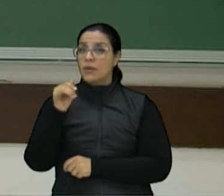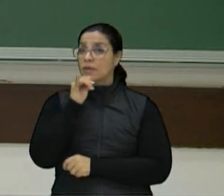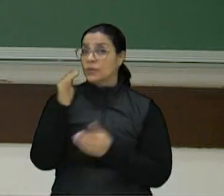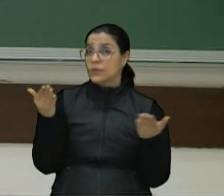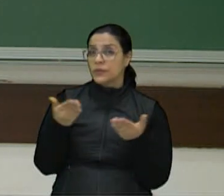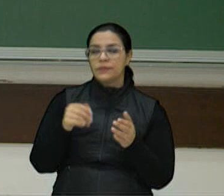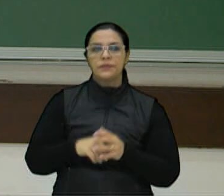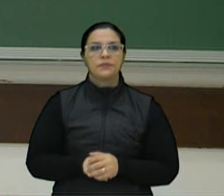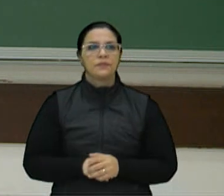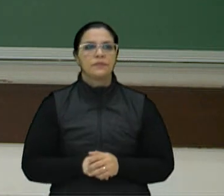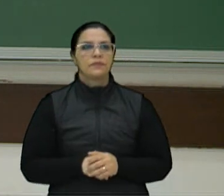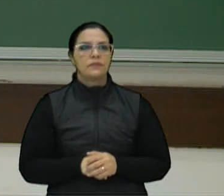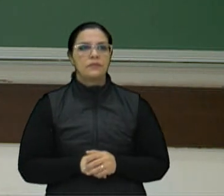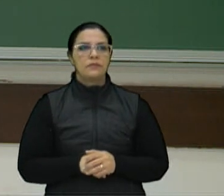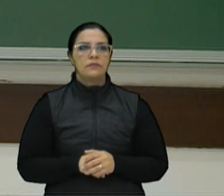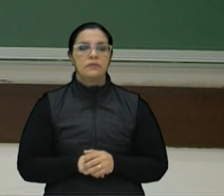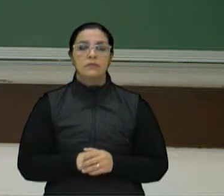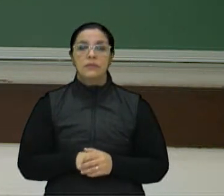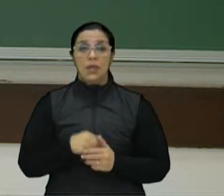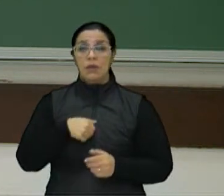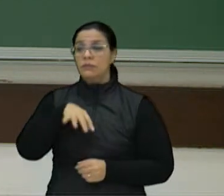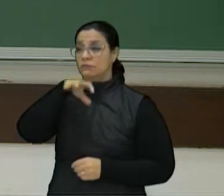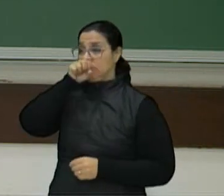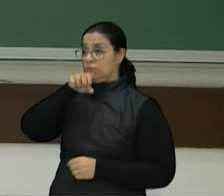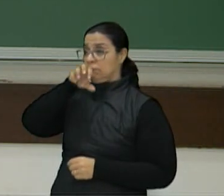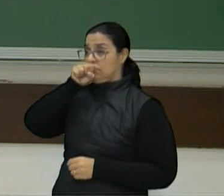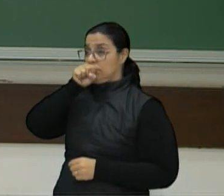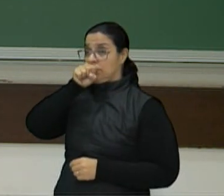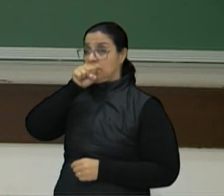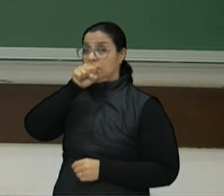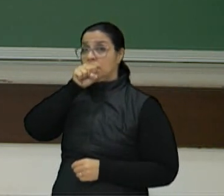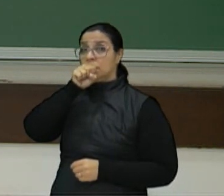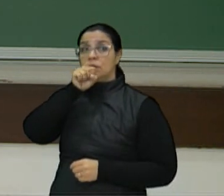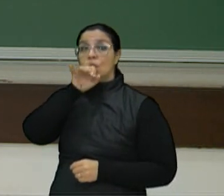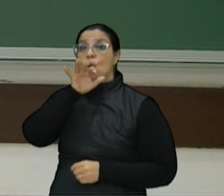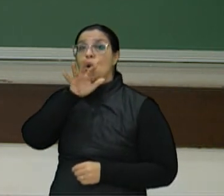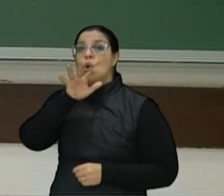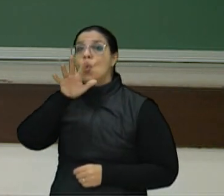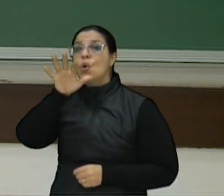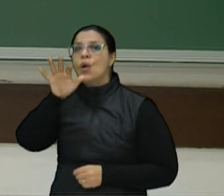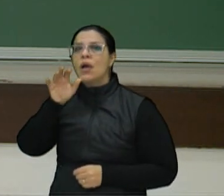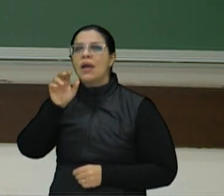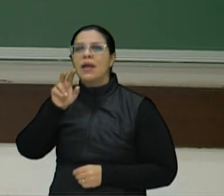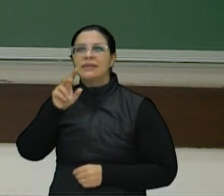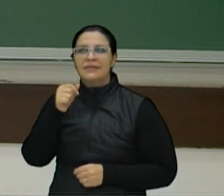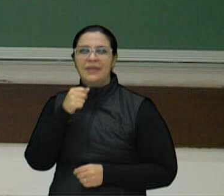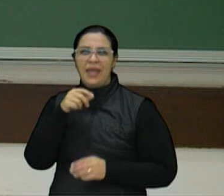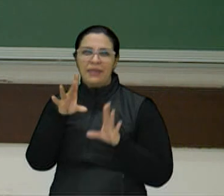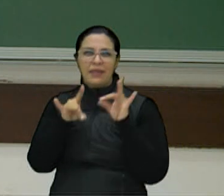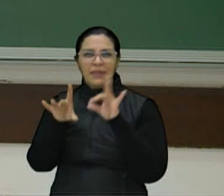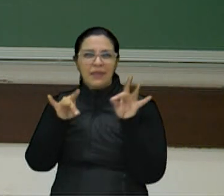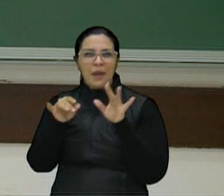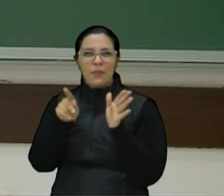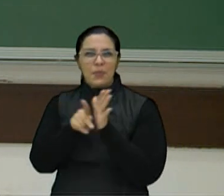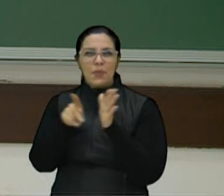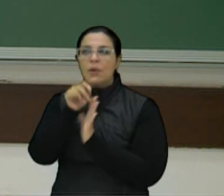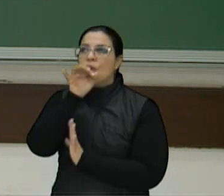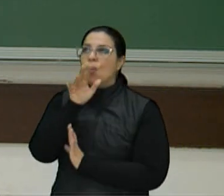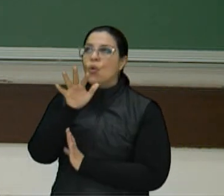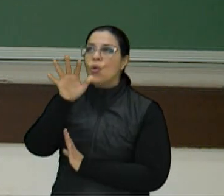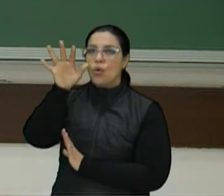agora. Estou respirando. Saiu umidade junto com o ar da minha